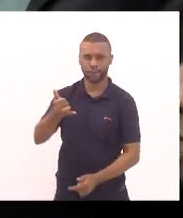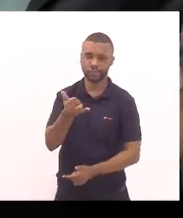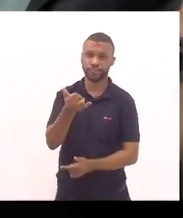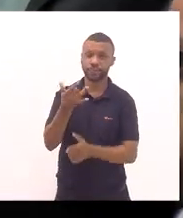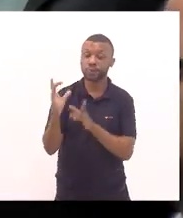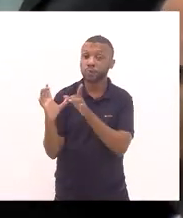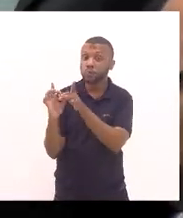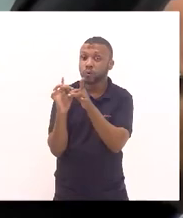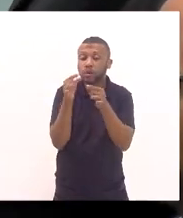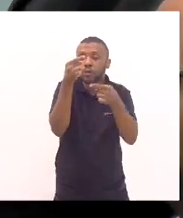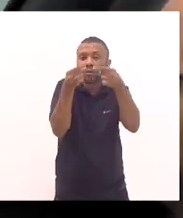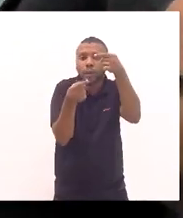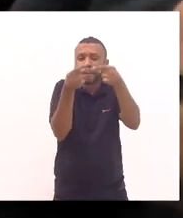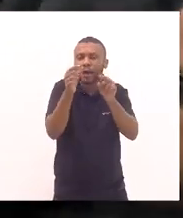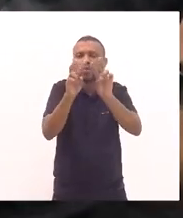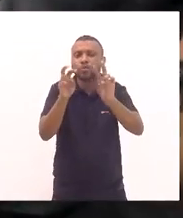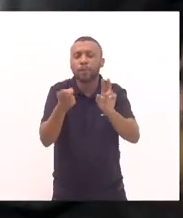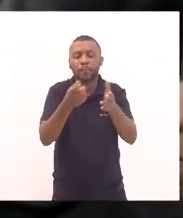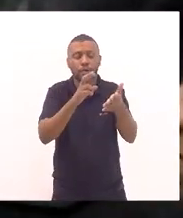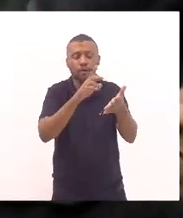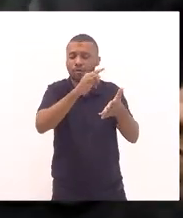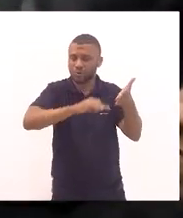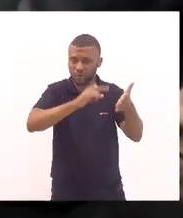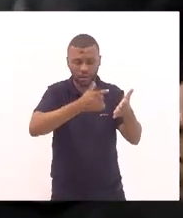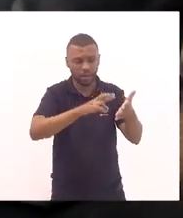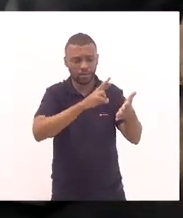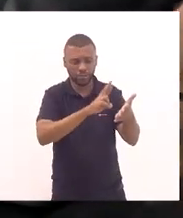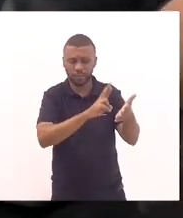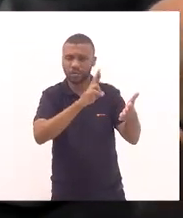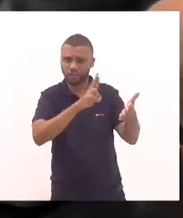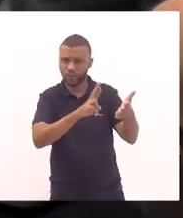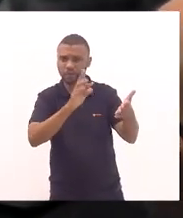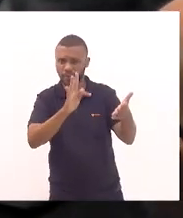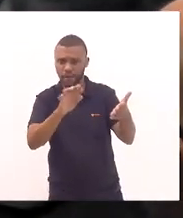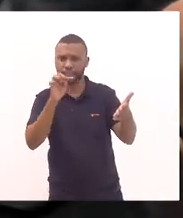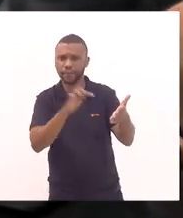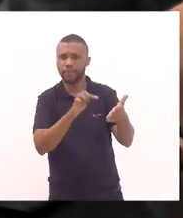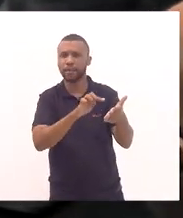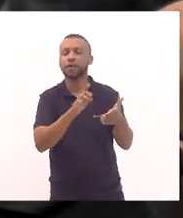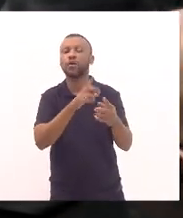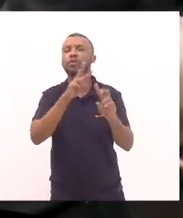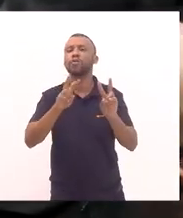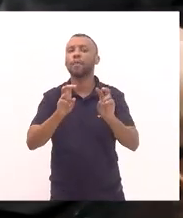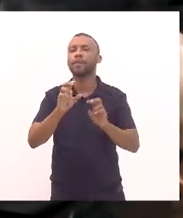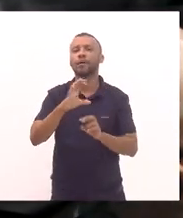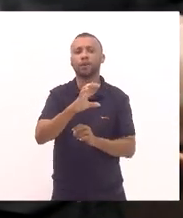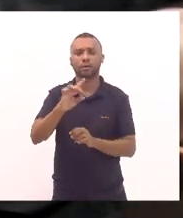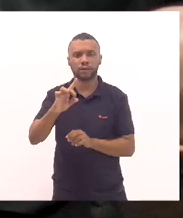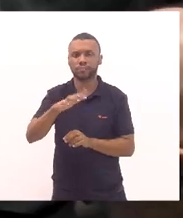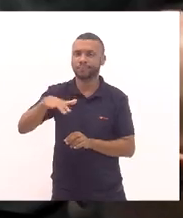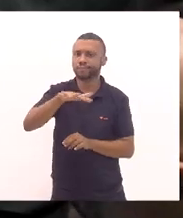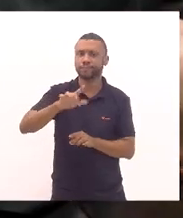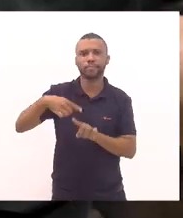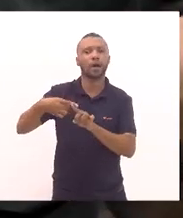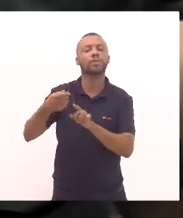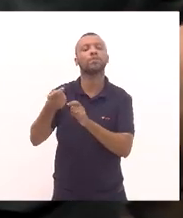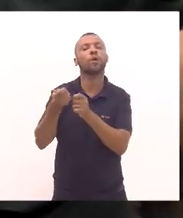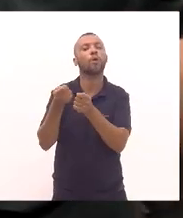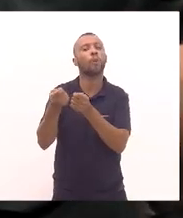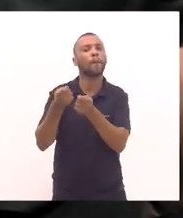do debate sobre a recuperação fiscal, André, e aí sob a sua coordenação e seu comando,